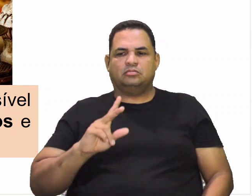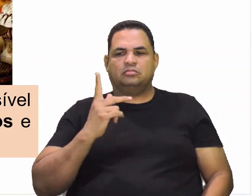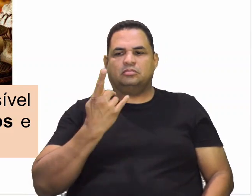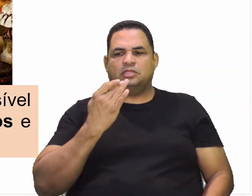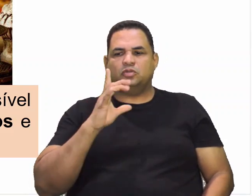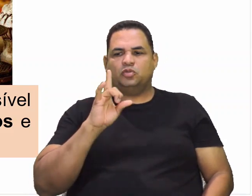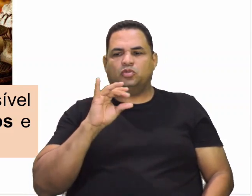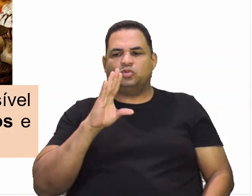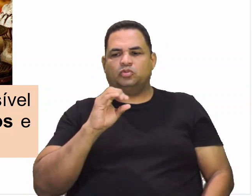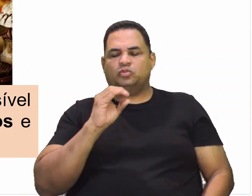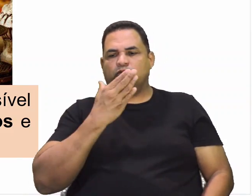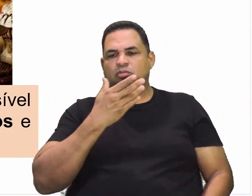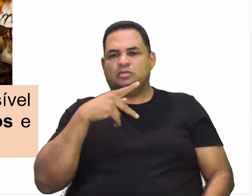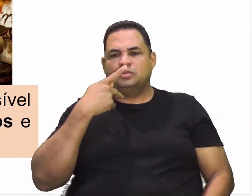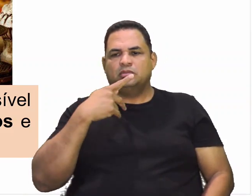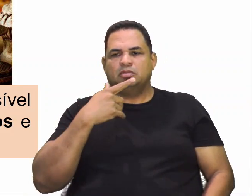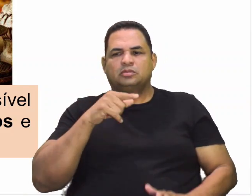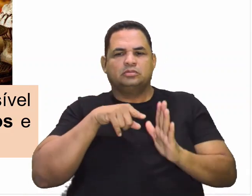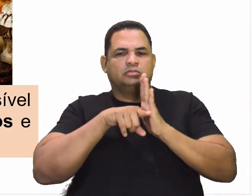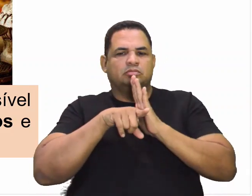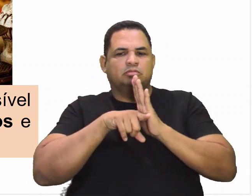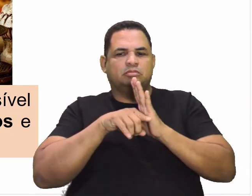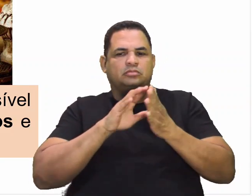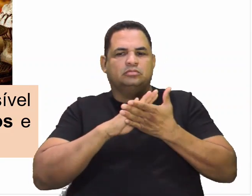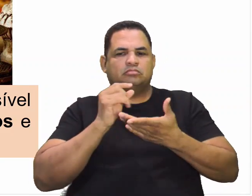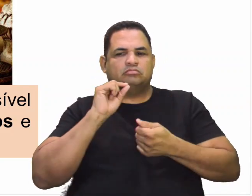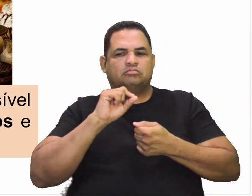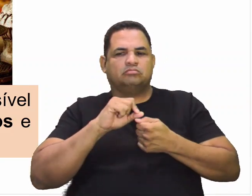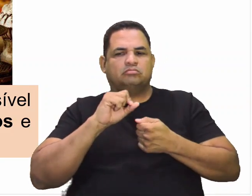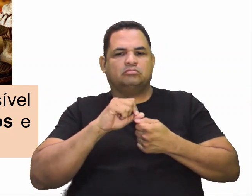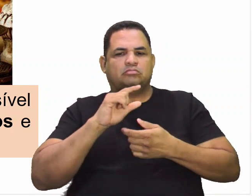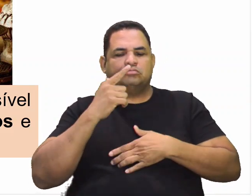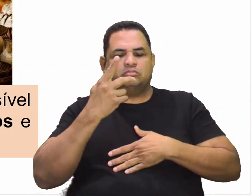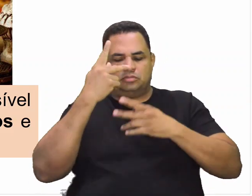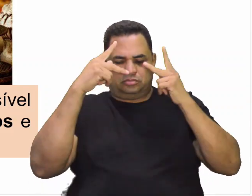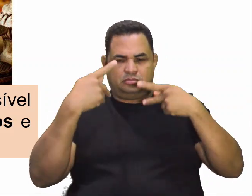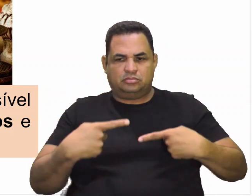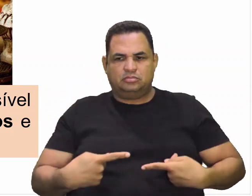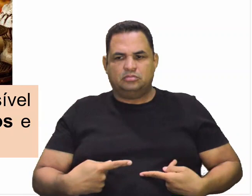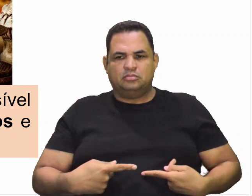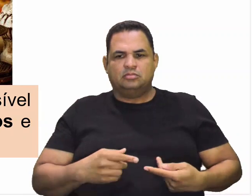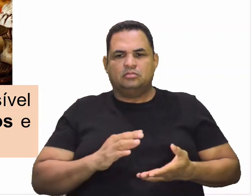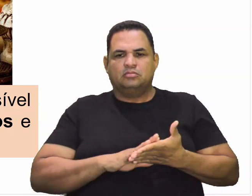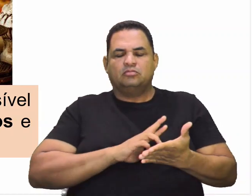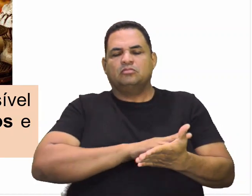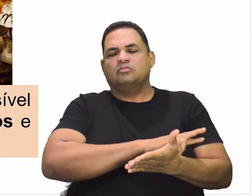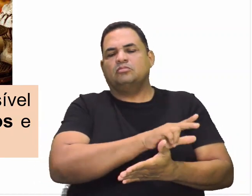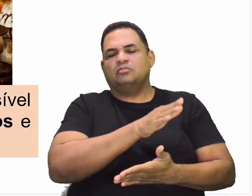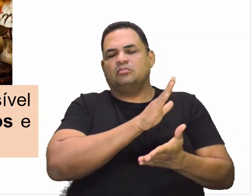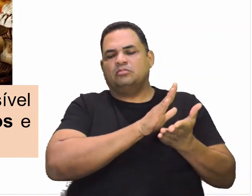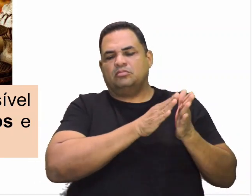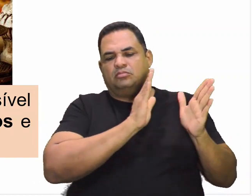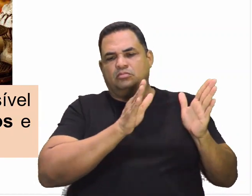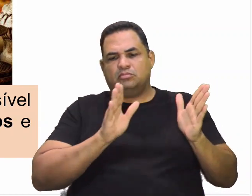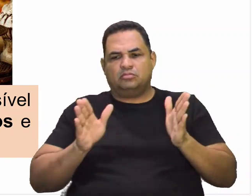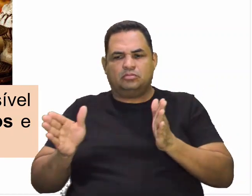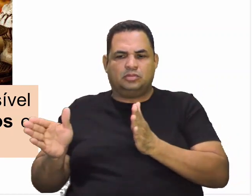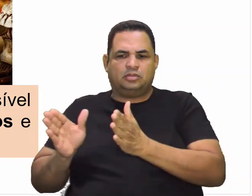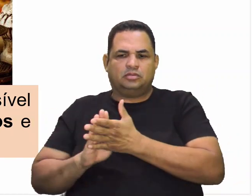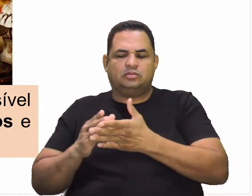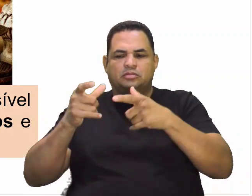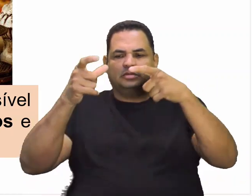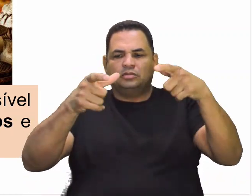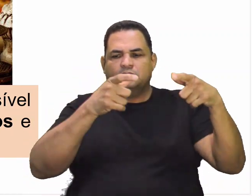falava assim, a história é a investigação das ações realizadas pelos seres humanos em diferentes